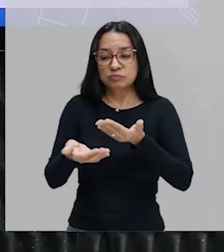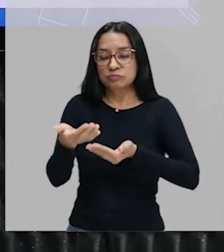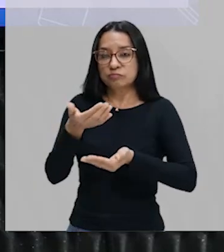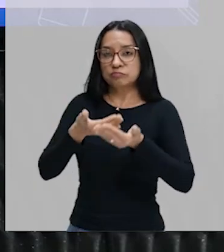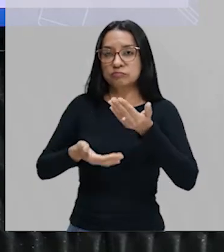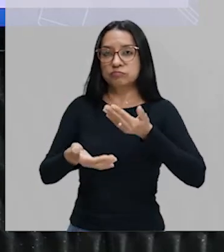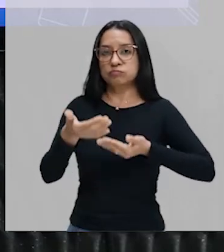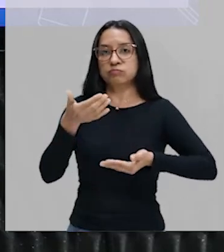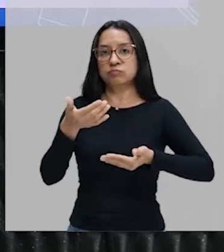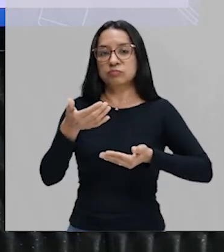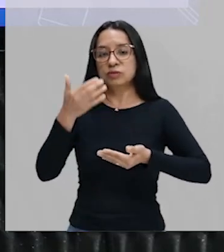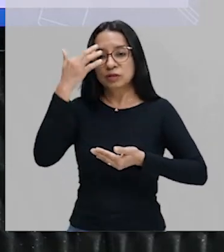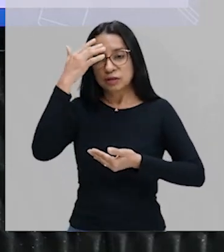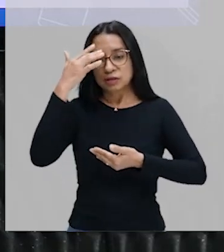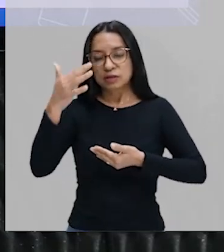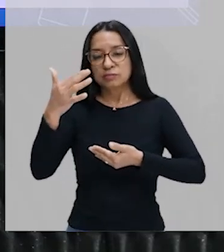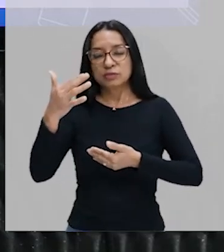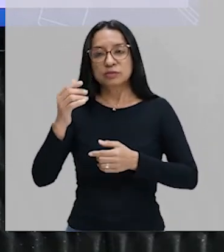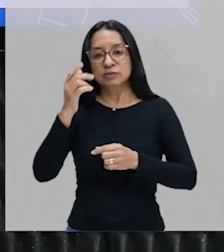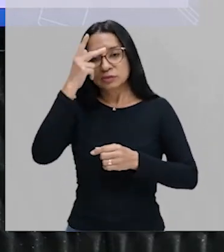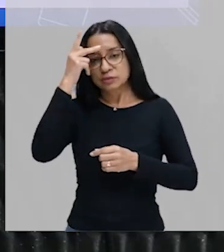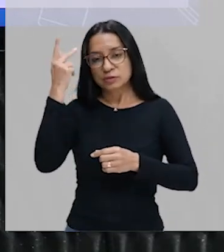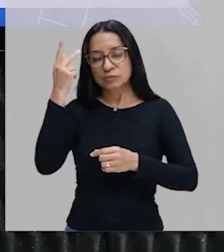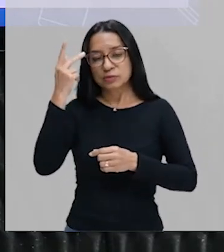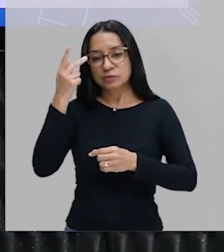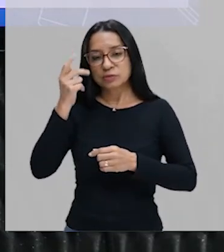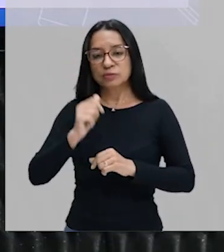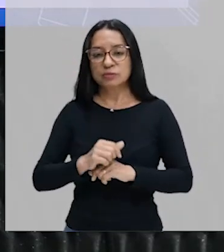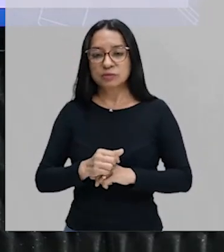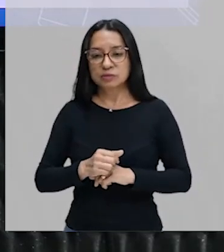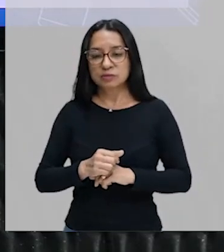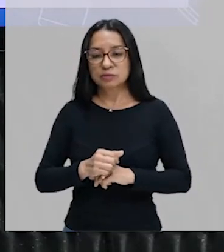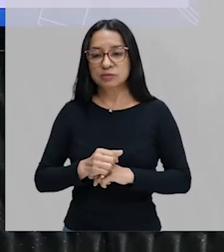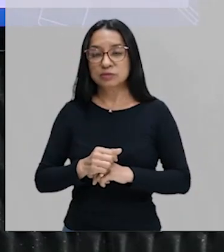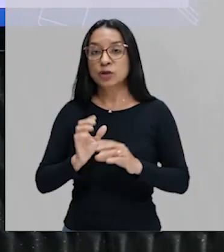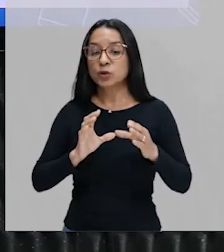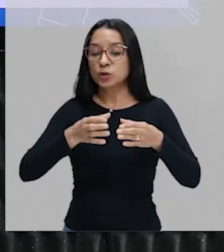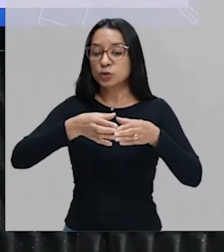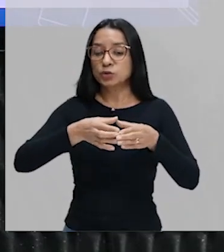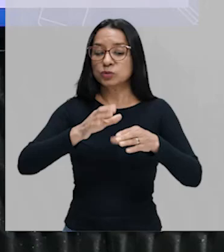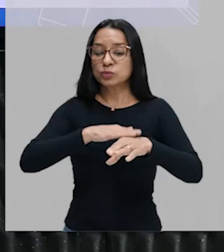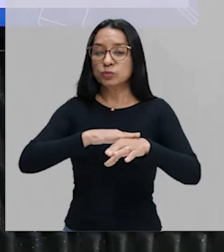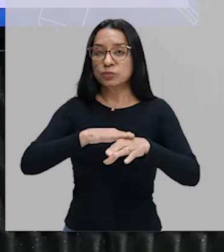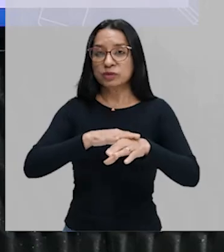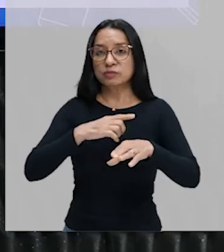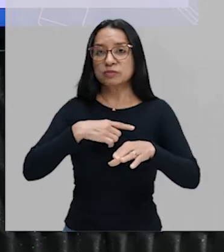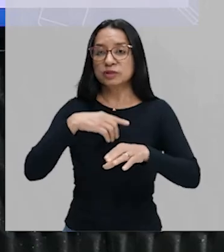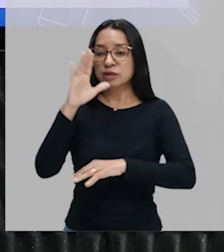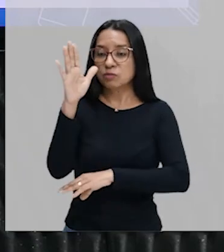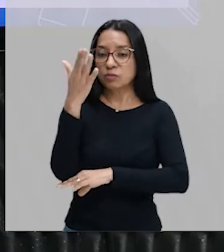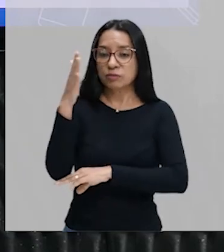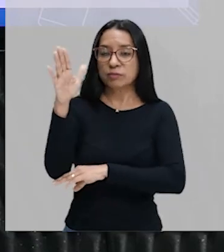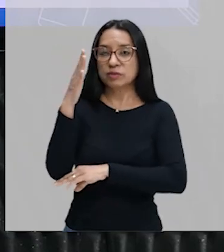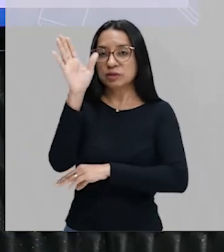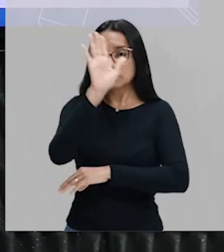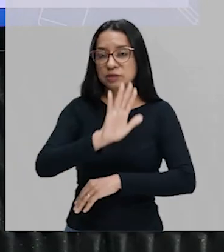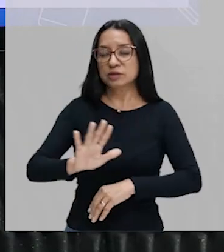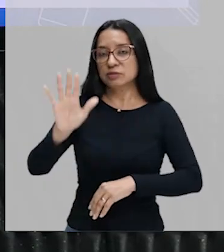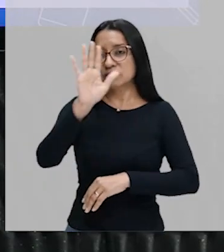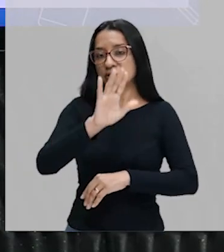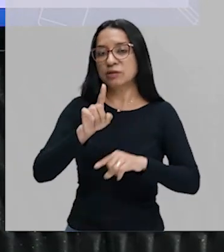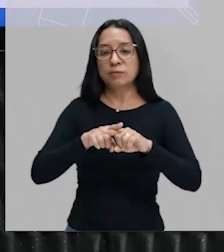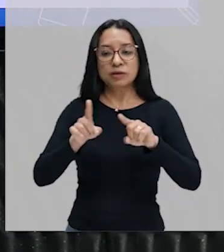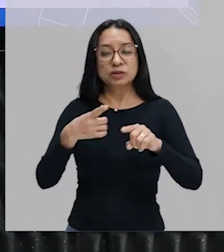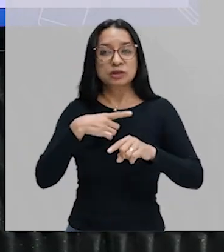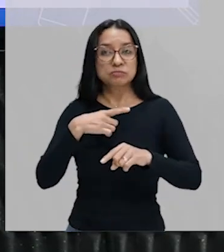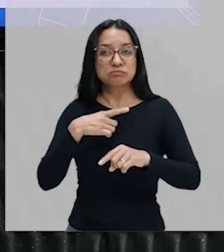Agora imagina de populações, de grupos, por exemplo, étnicos, que estão sob uma bandeira de nacionalidade, mas não têm